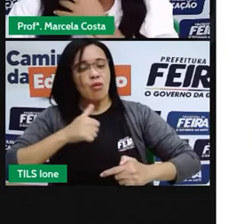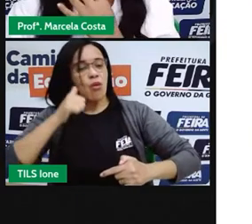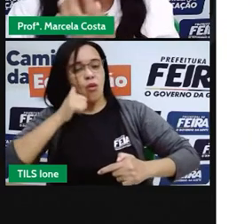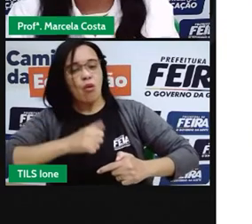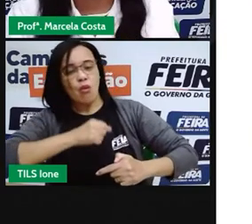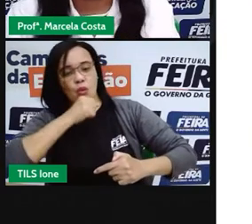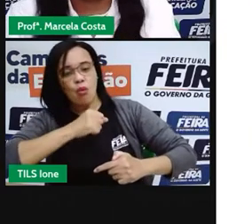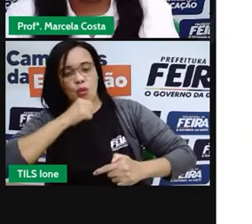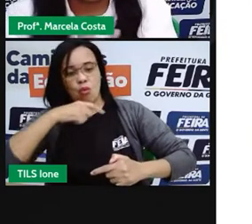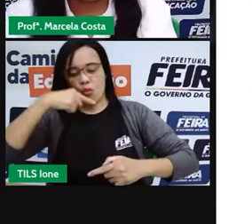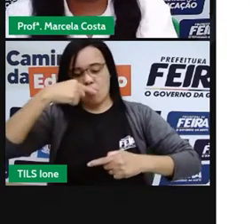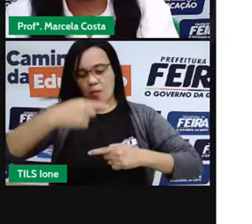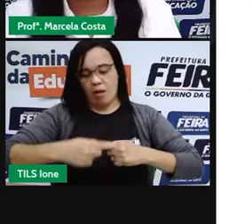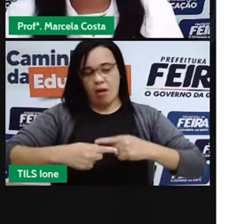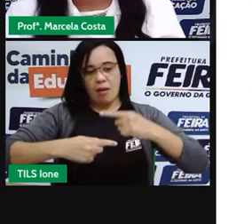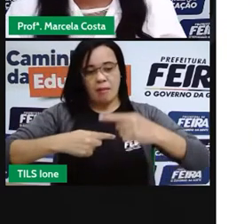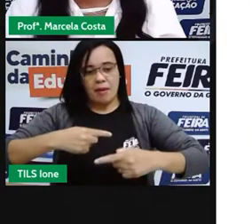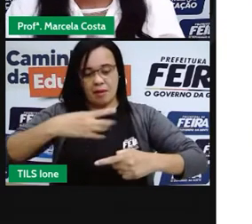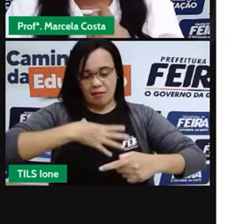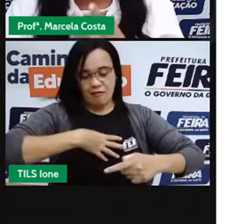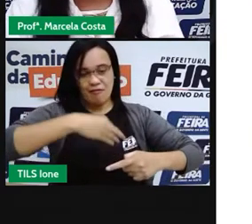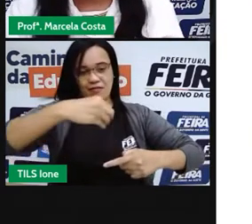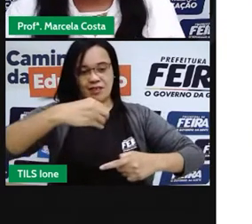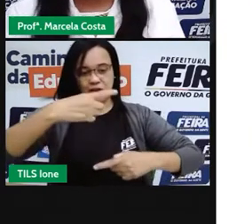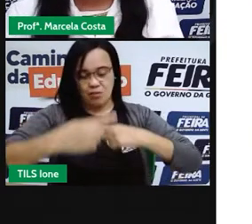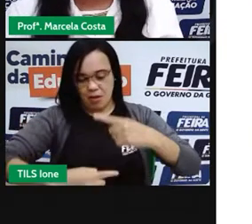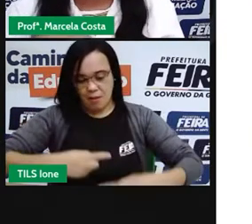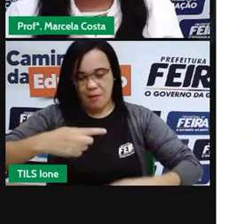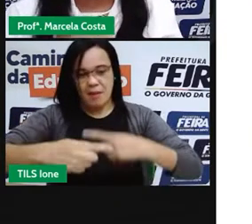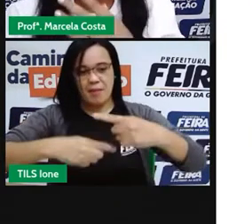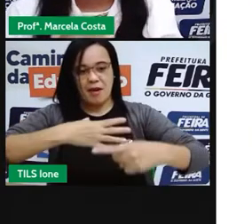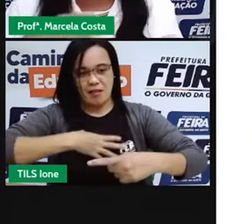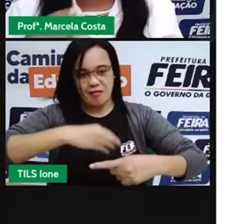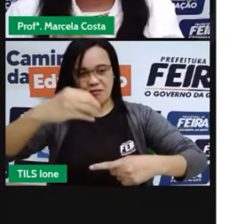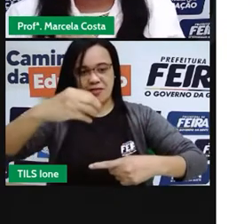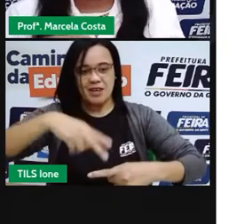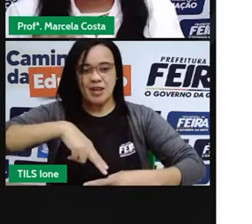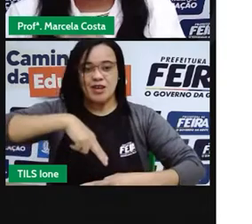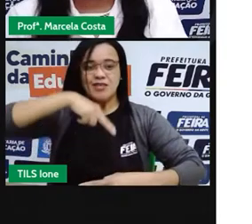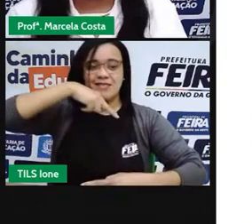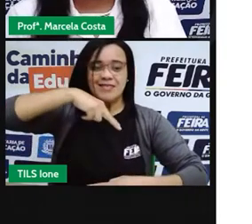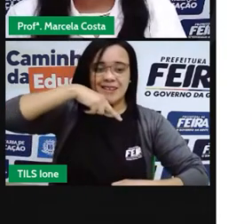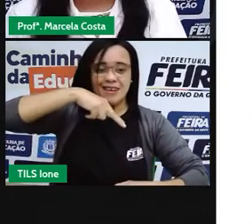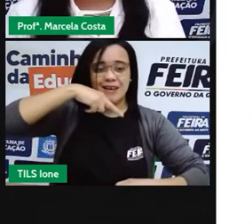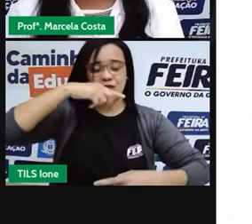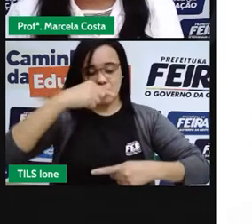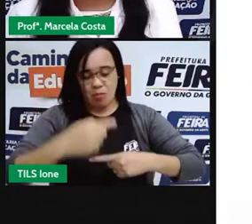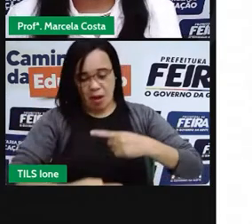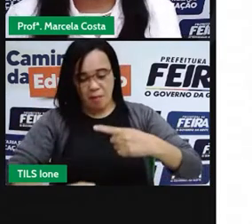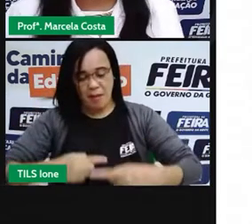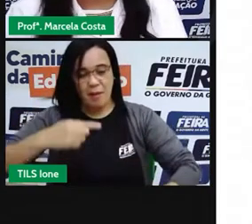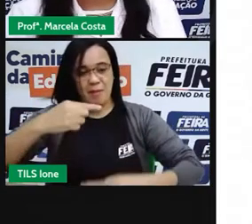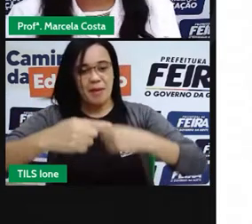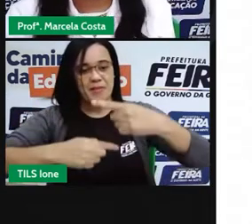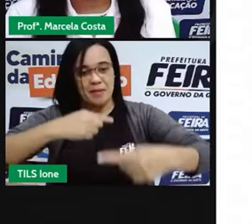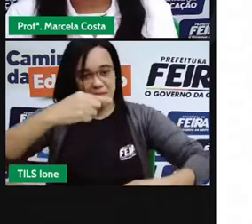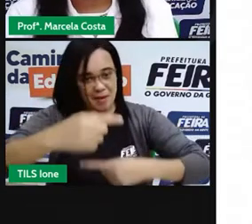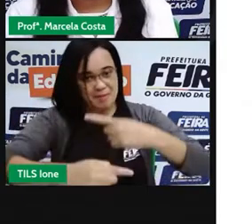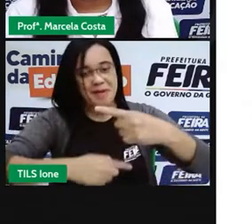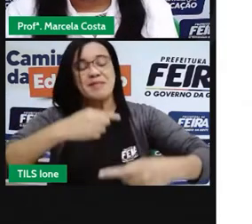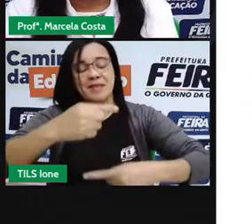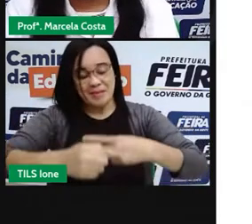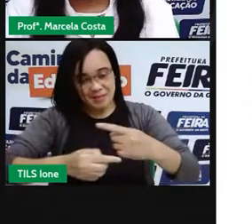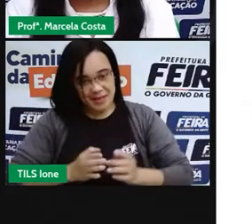passar ali para o filho, o neto, e aí vai passando, ó, de geração em